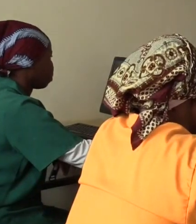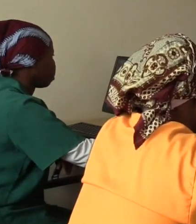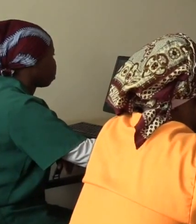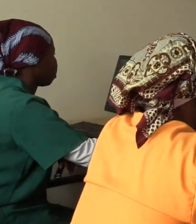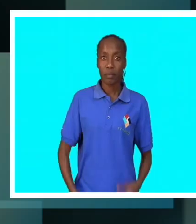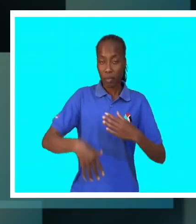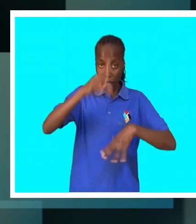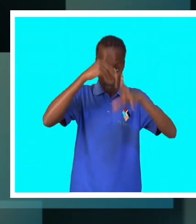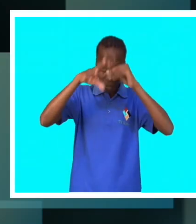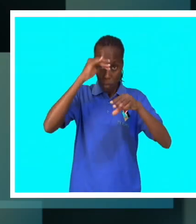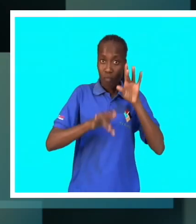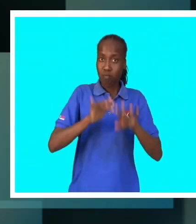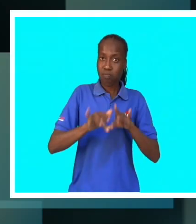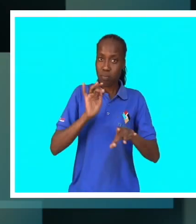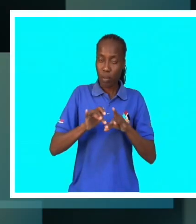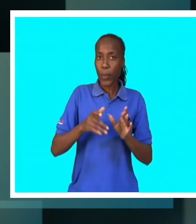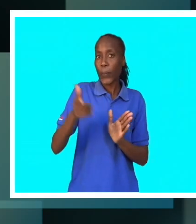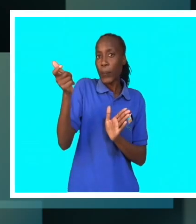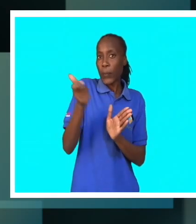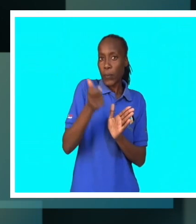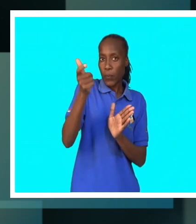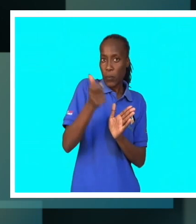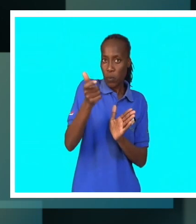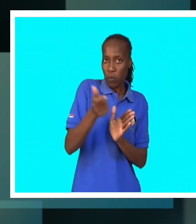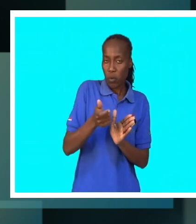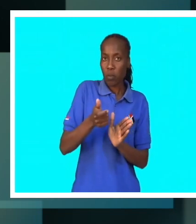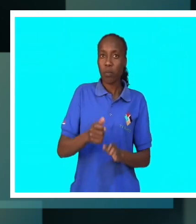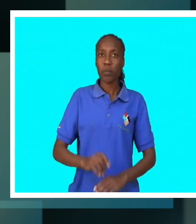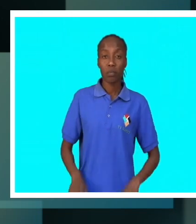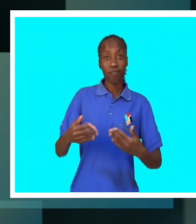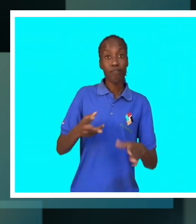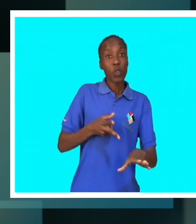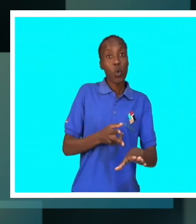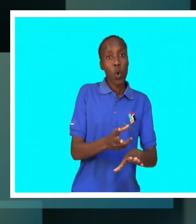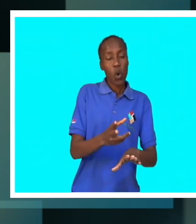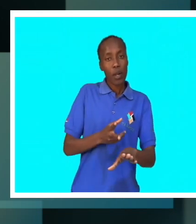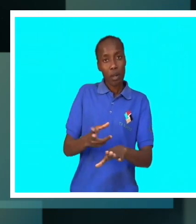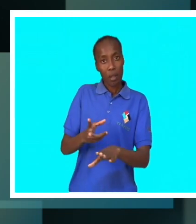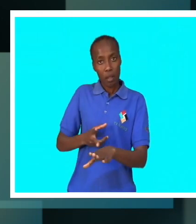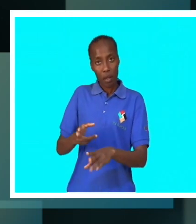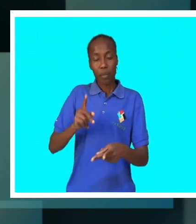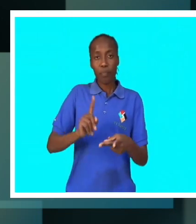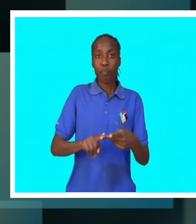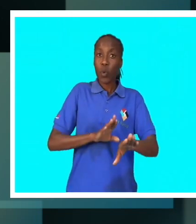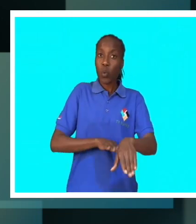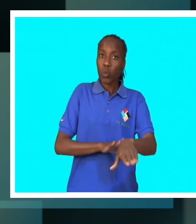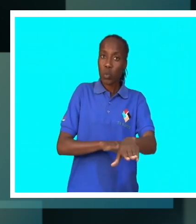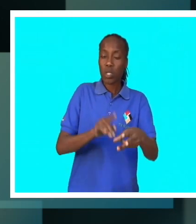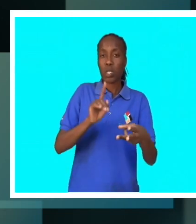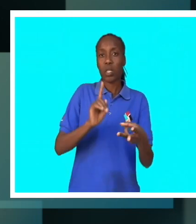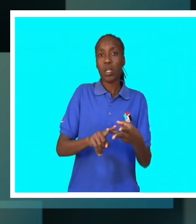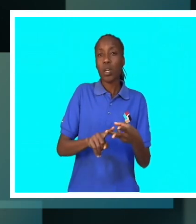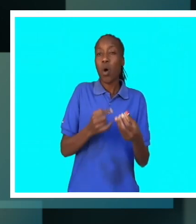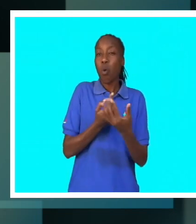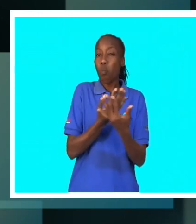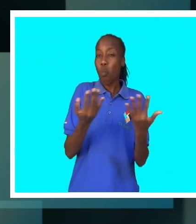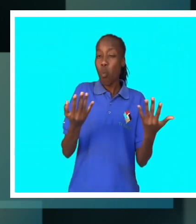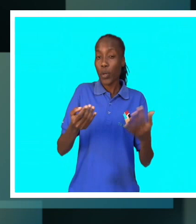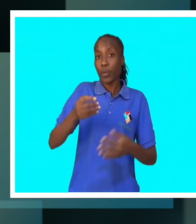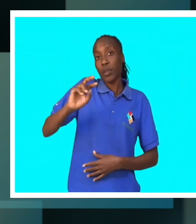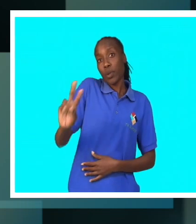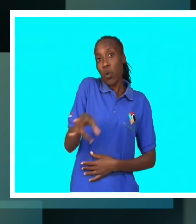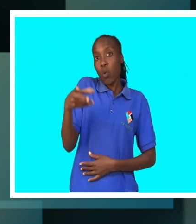Aprendemos a digitar, a gravar, a cortar, a conceder